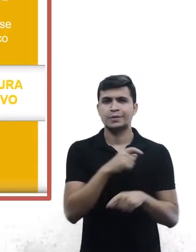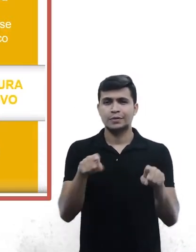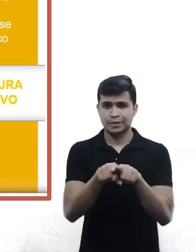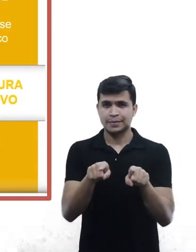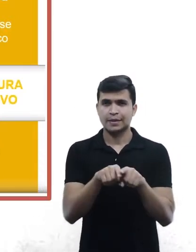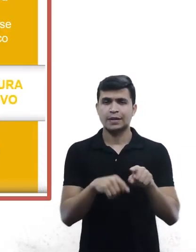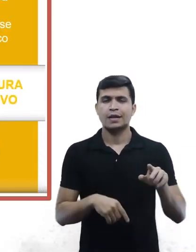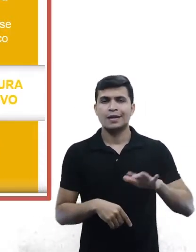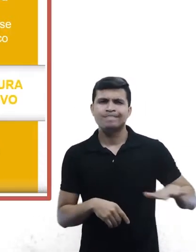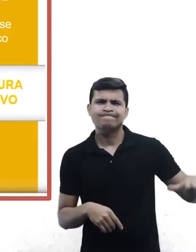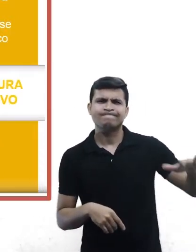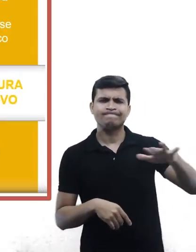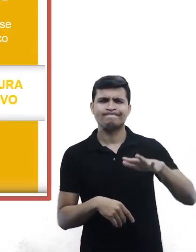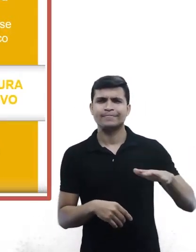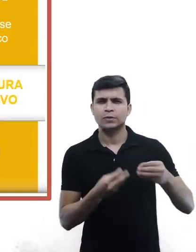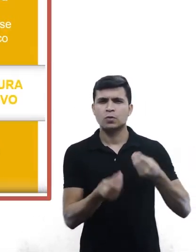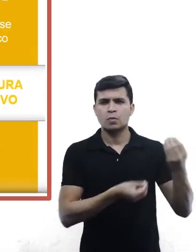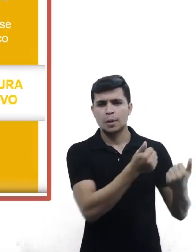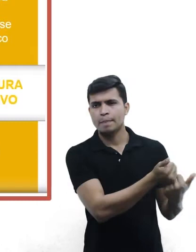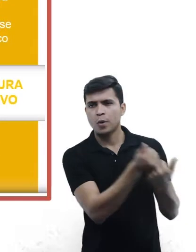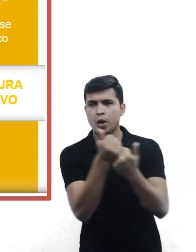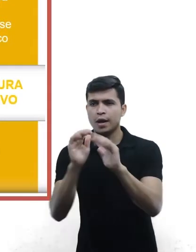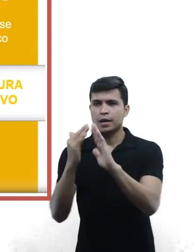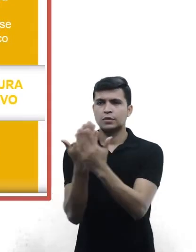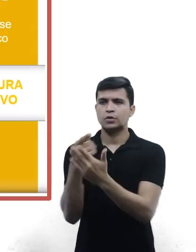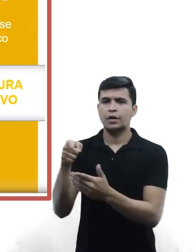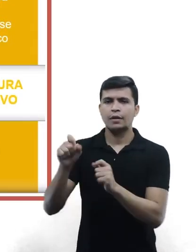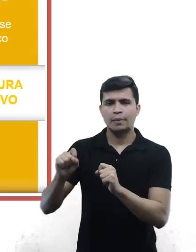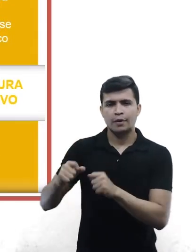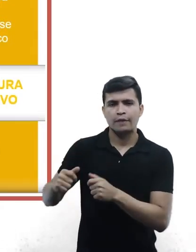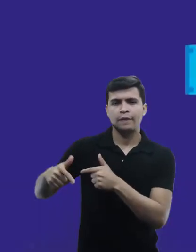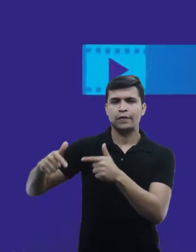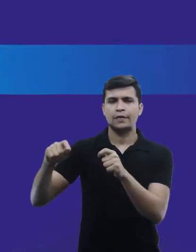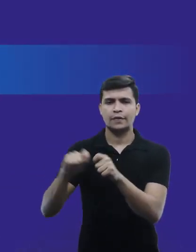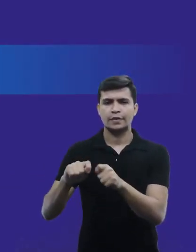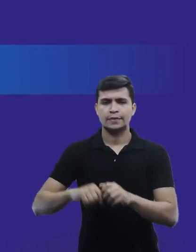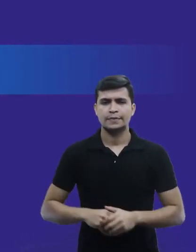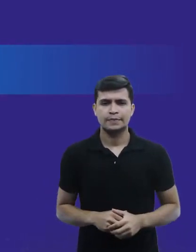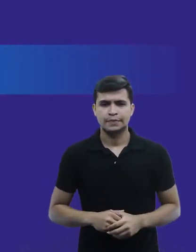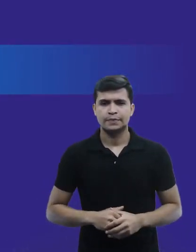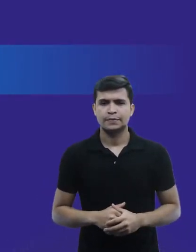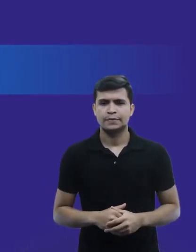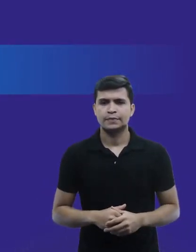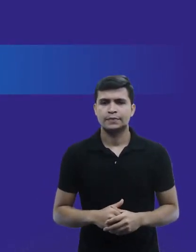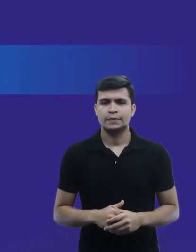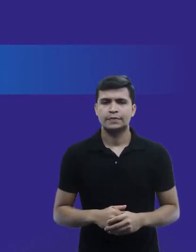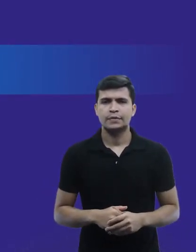objetivos e à rede sobre como apoiar suas escolas para que possam fazê-lo.